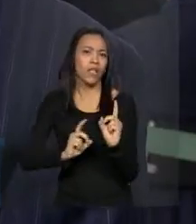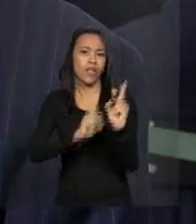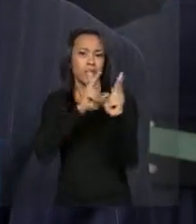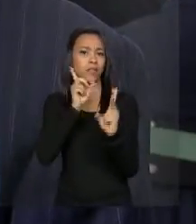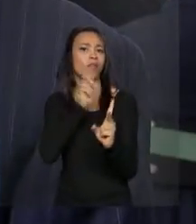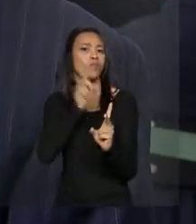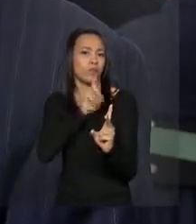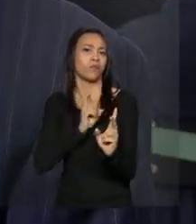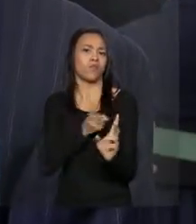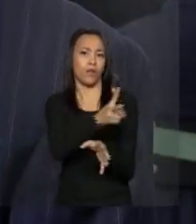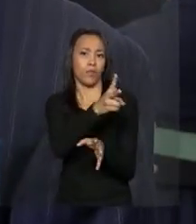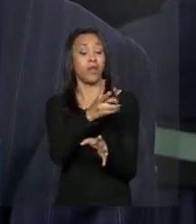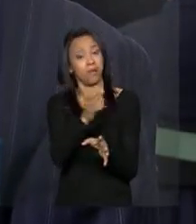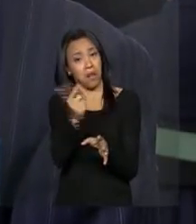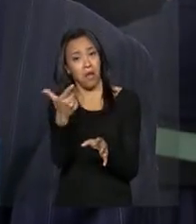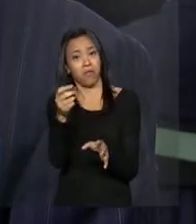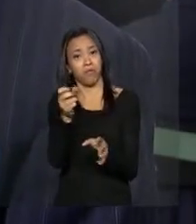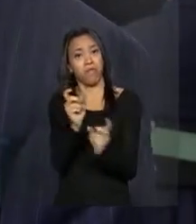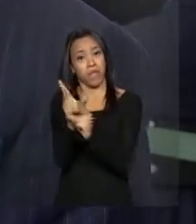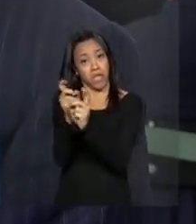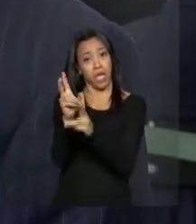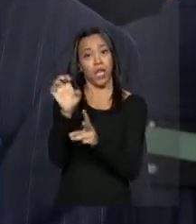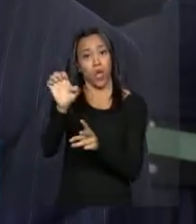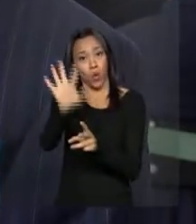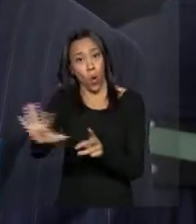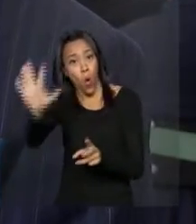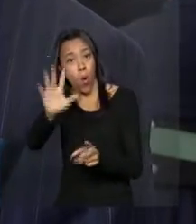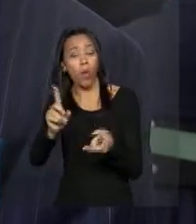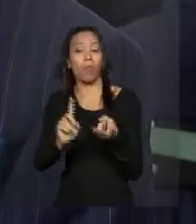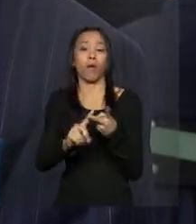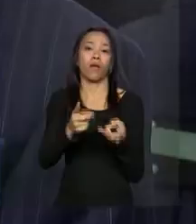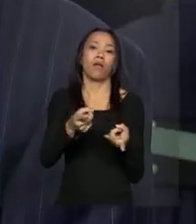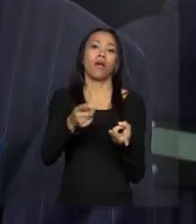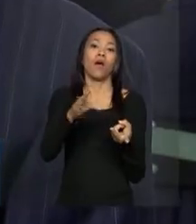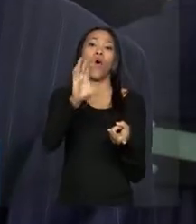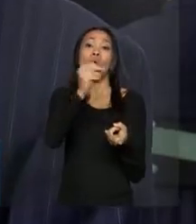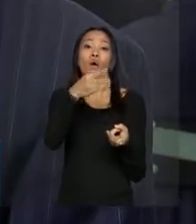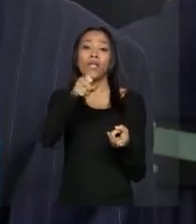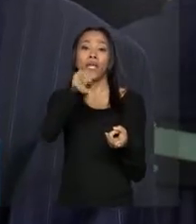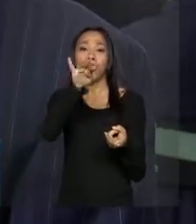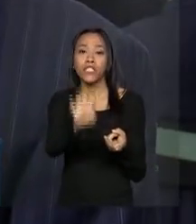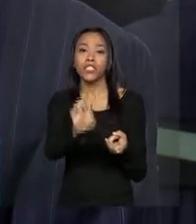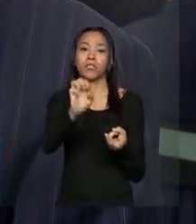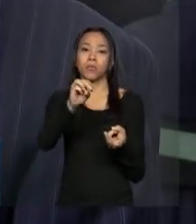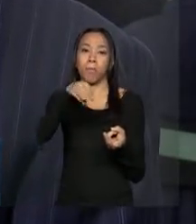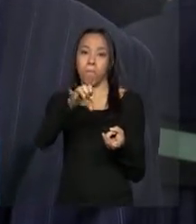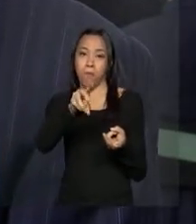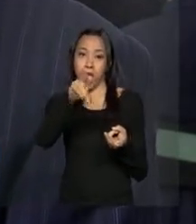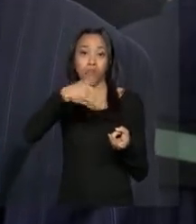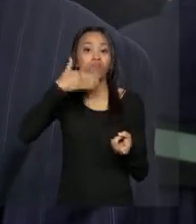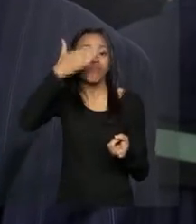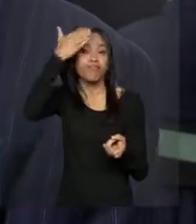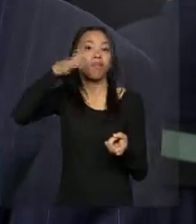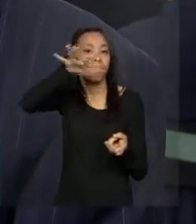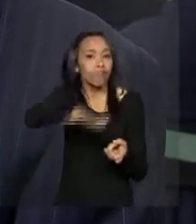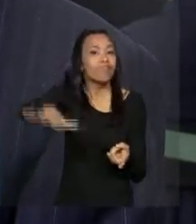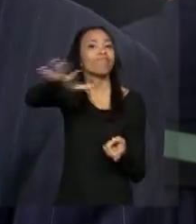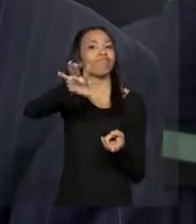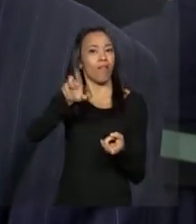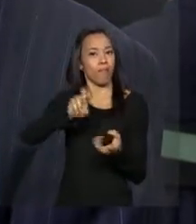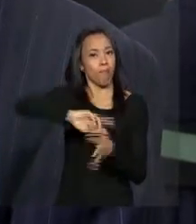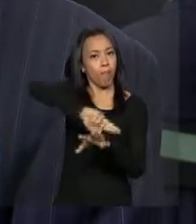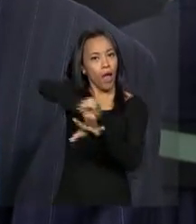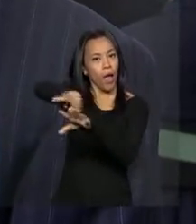espero também vender para a Europa, o Oriente Médio, tem um grande mercado lá no Oriente Médio. Tem um mercado na África de produto